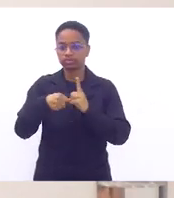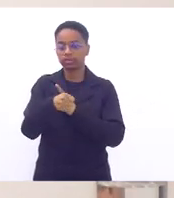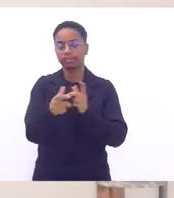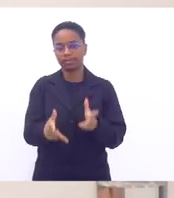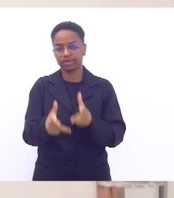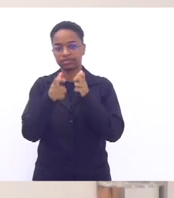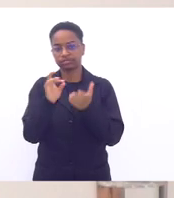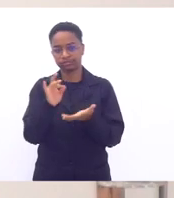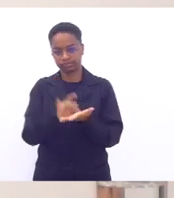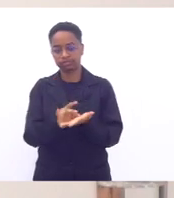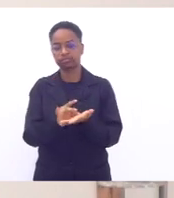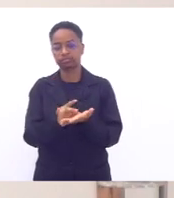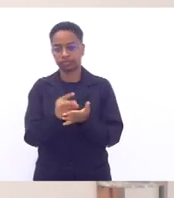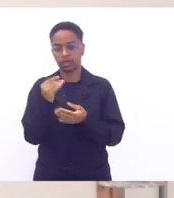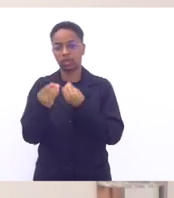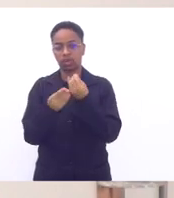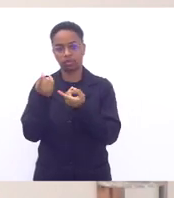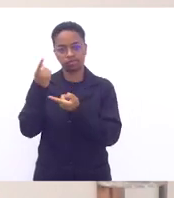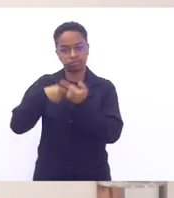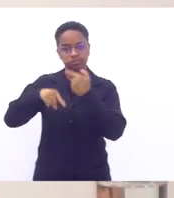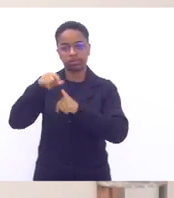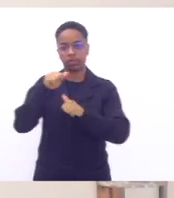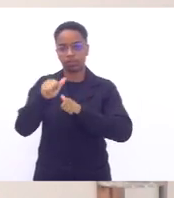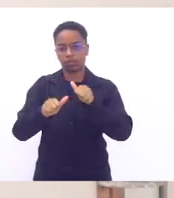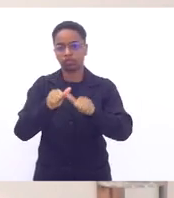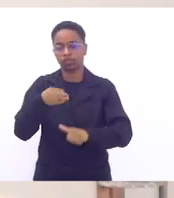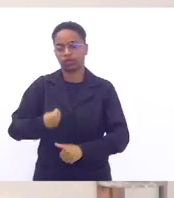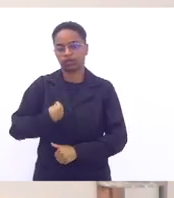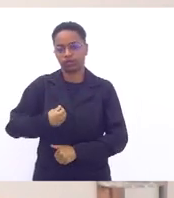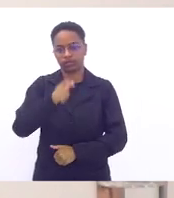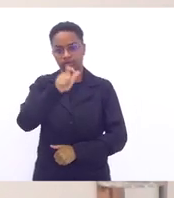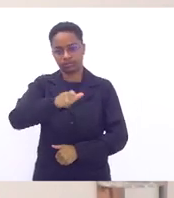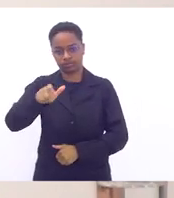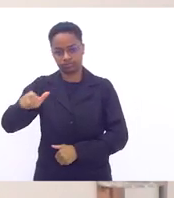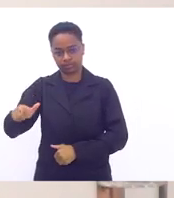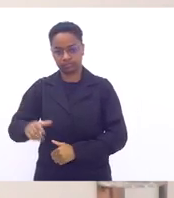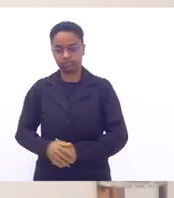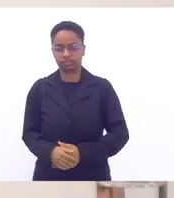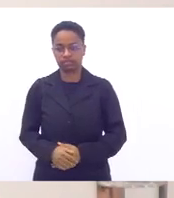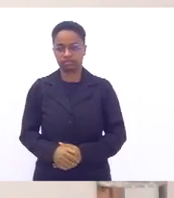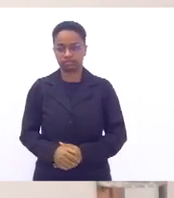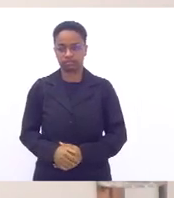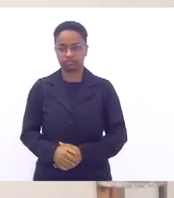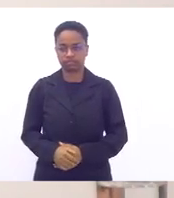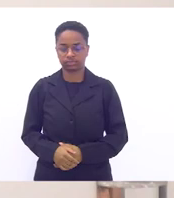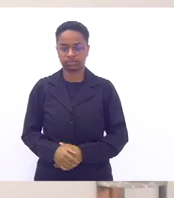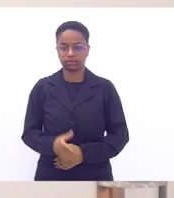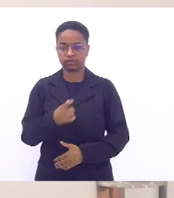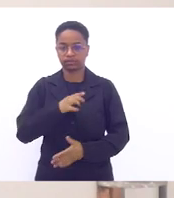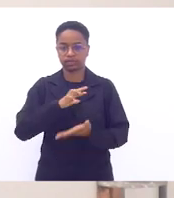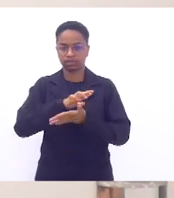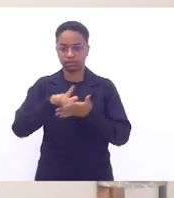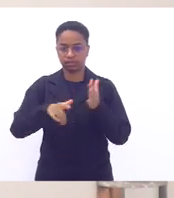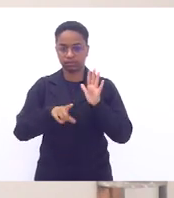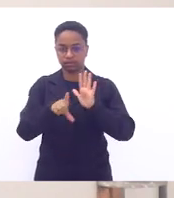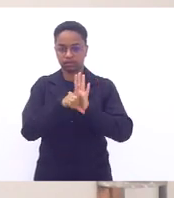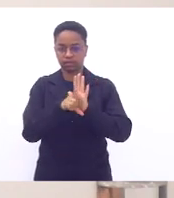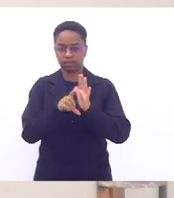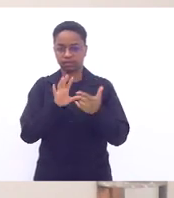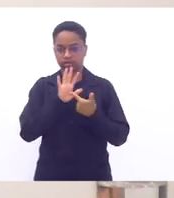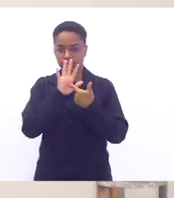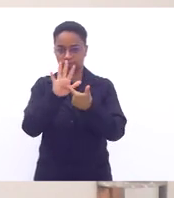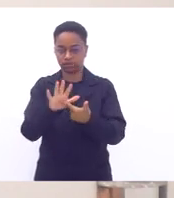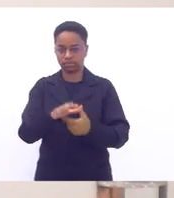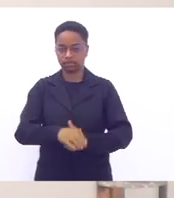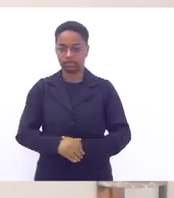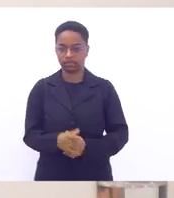visto é a efetiva mudança na vida das pessoas é com diversas legislações apresentadas por vocês